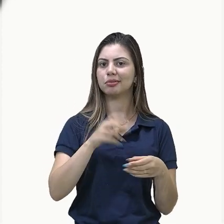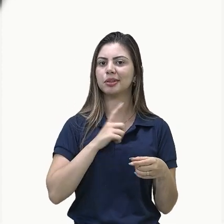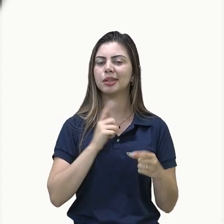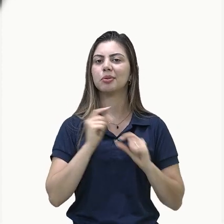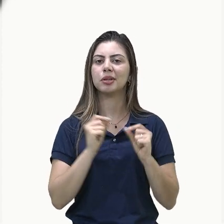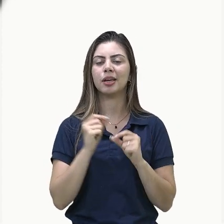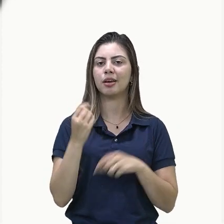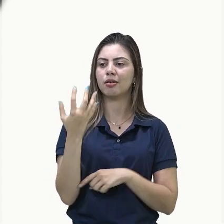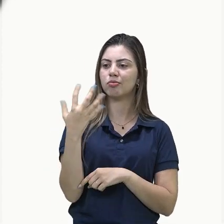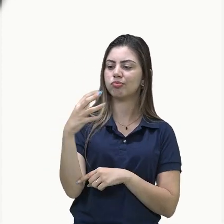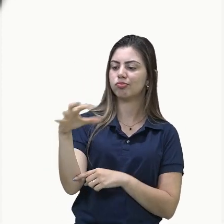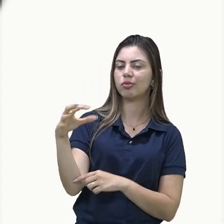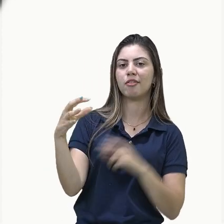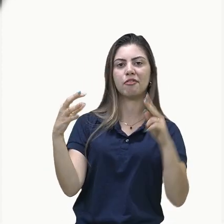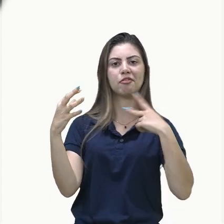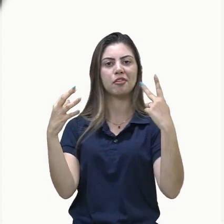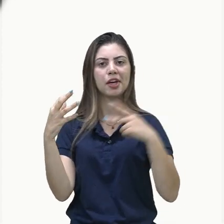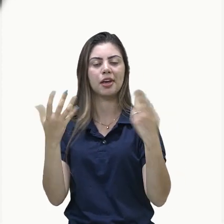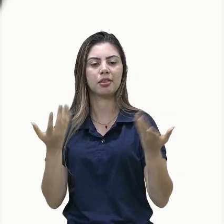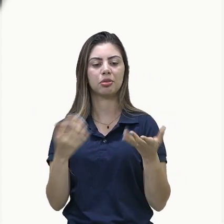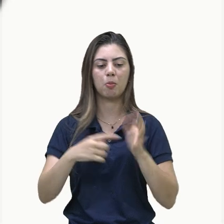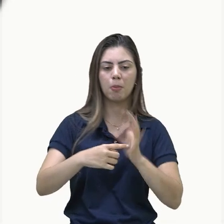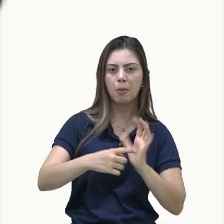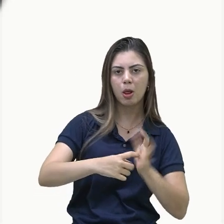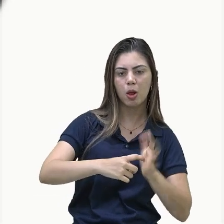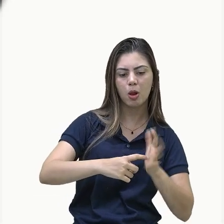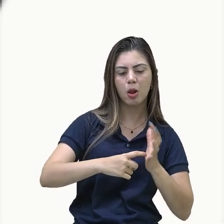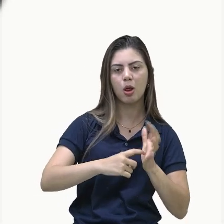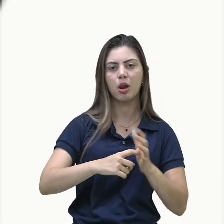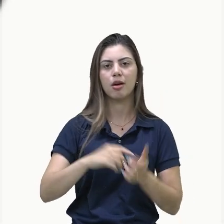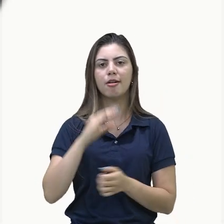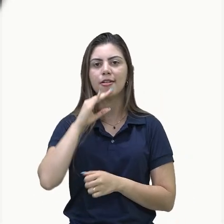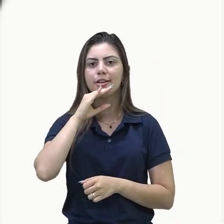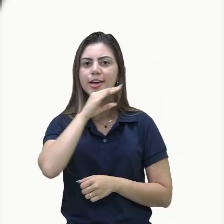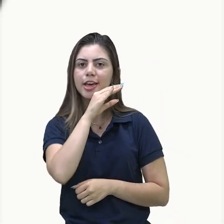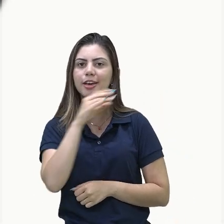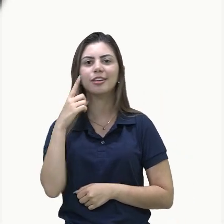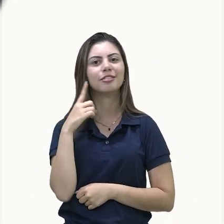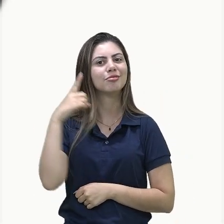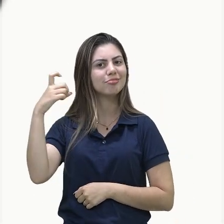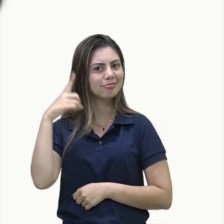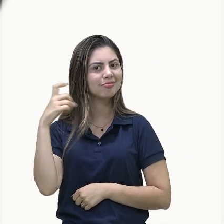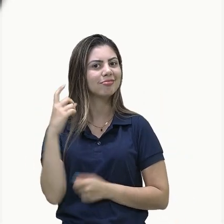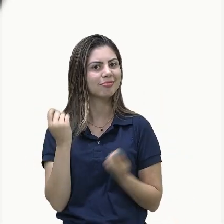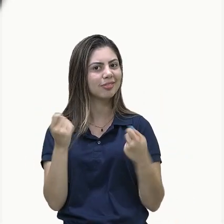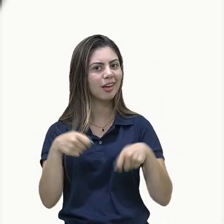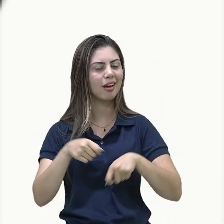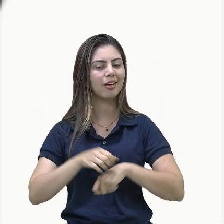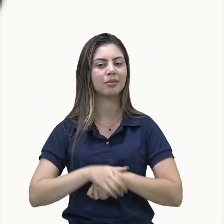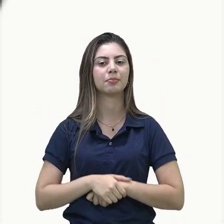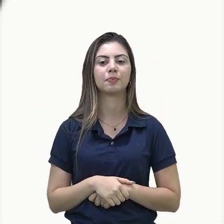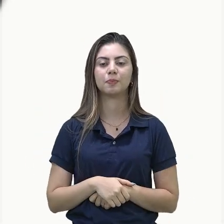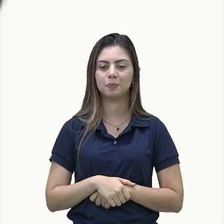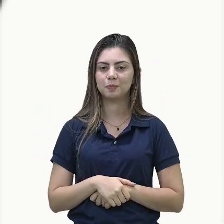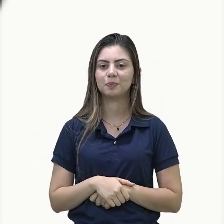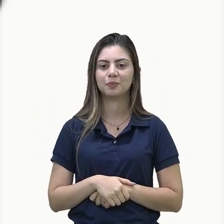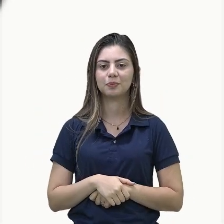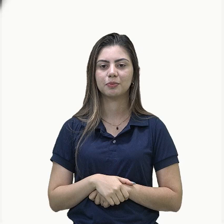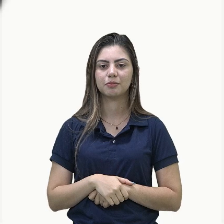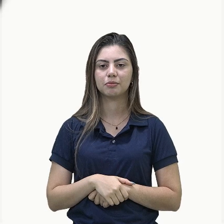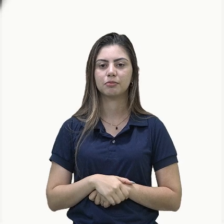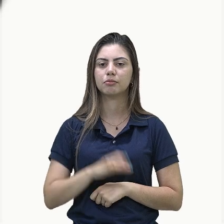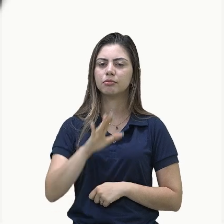Eólica, mecânica, térmica e sonora, tá certo? E aqui nós temos